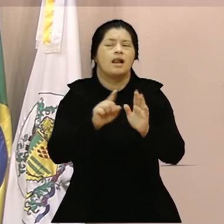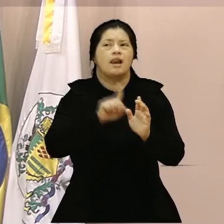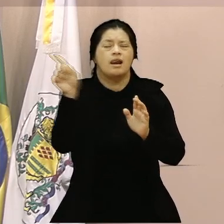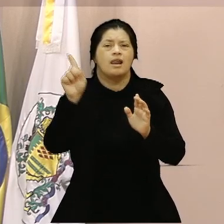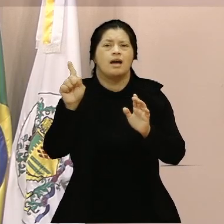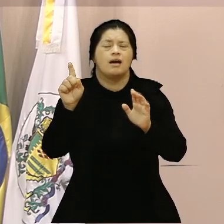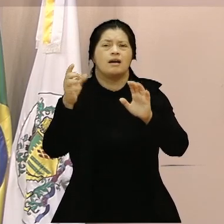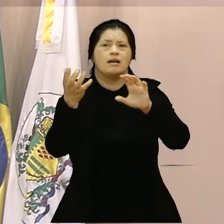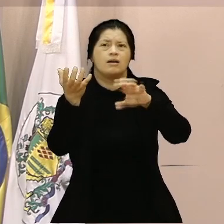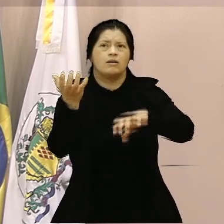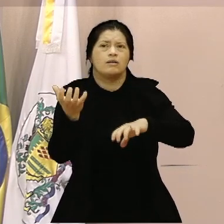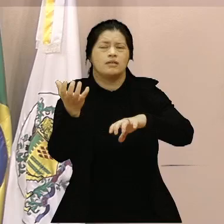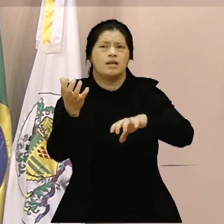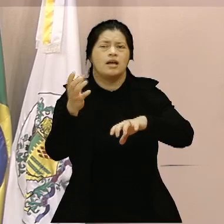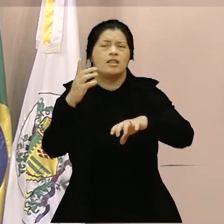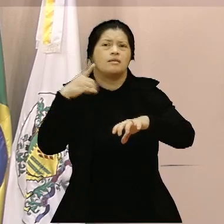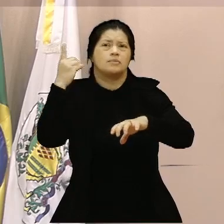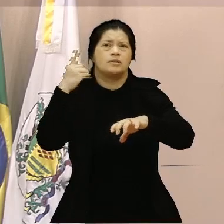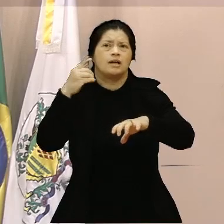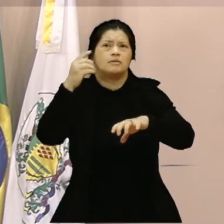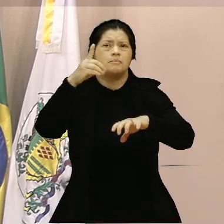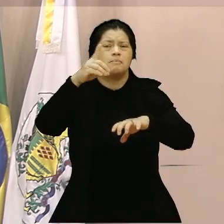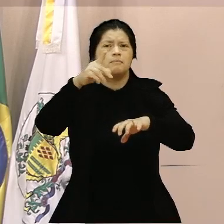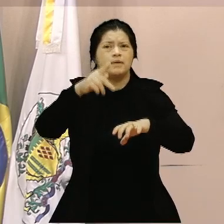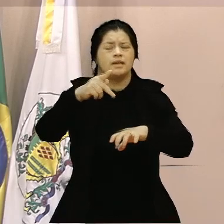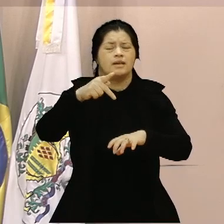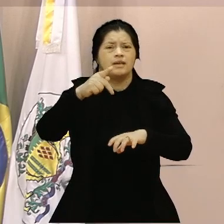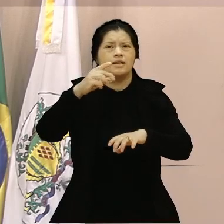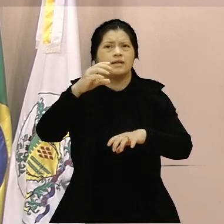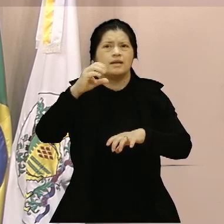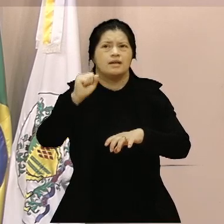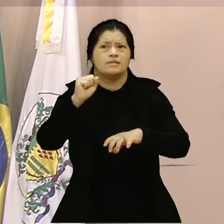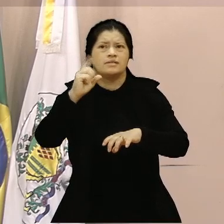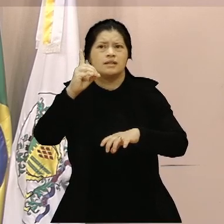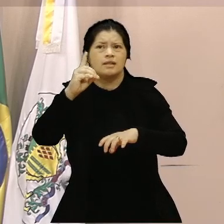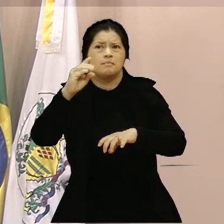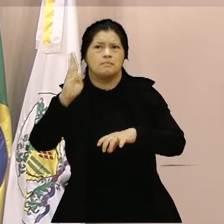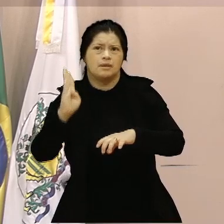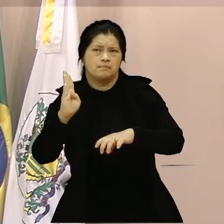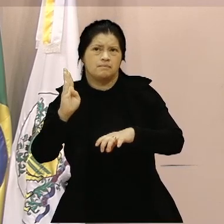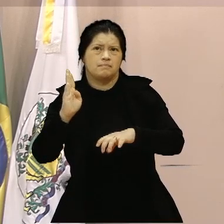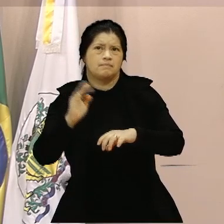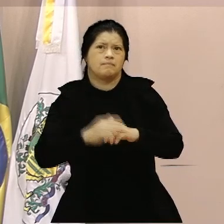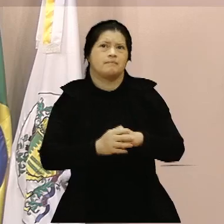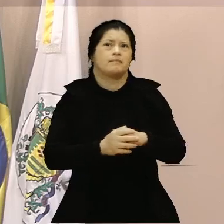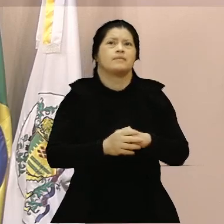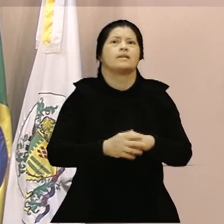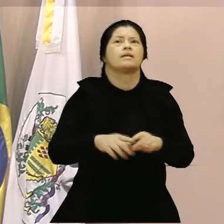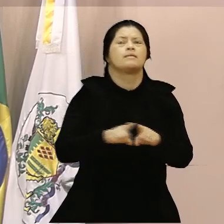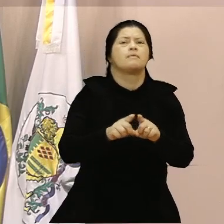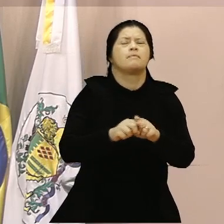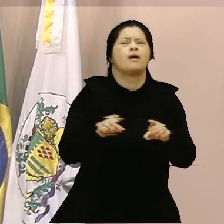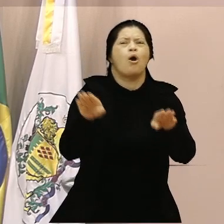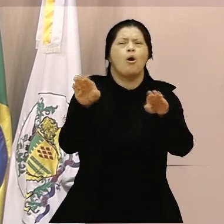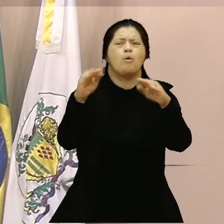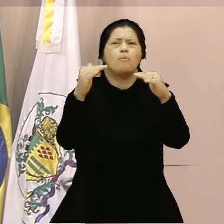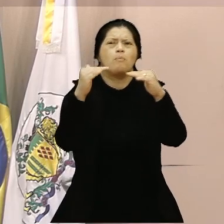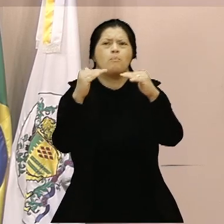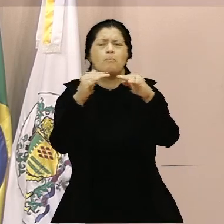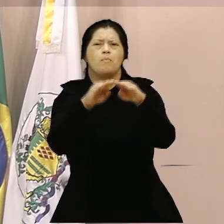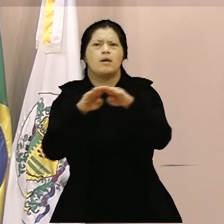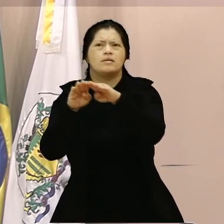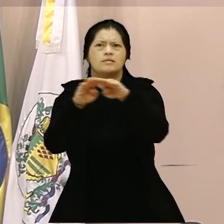Brasília, nosso deputado do PSDB, Daniel Tzerziak. E trago aqui para falar sobre essa parceria. Eu já trouxe